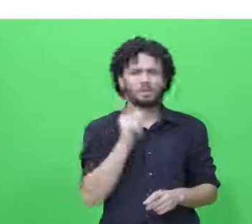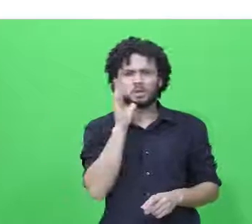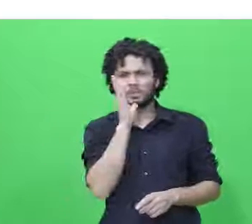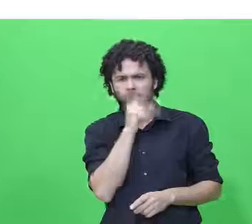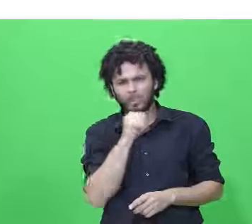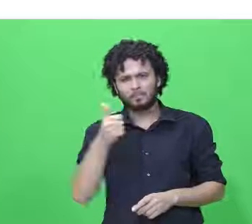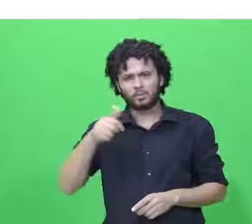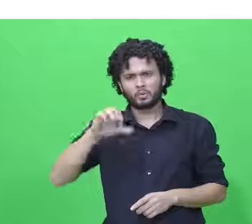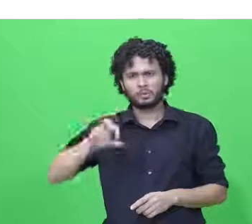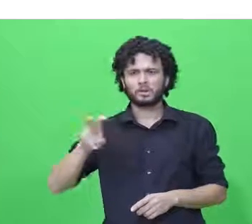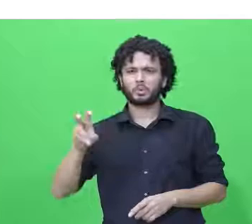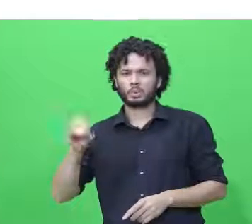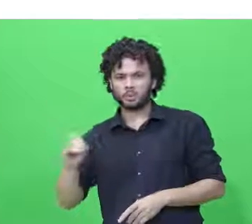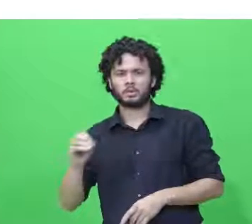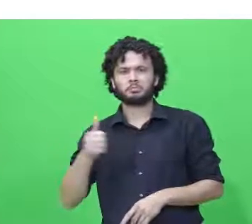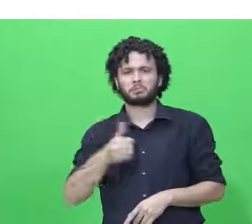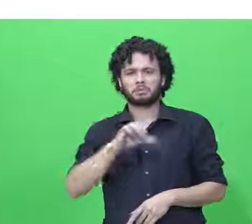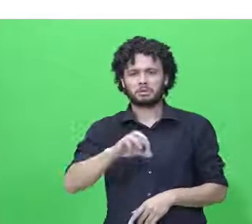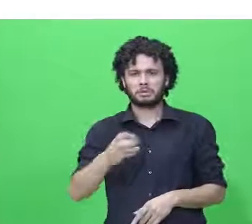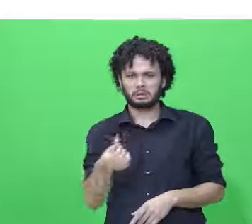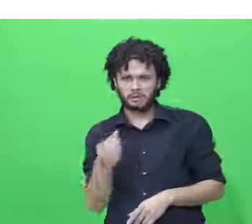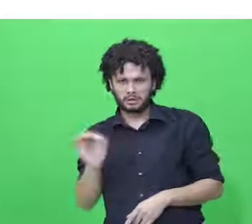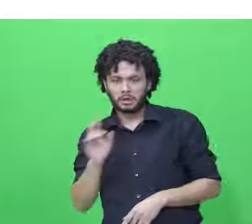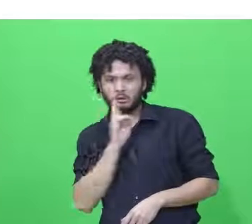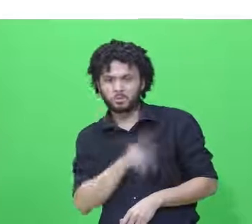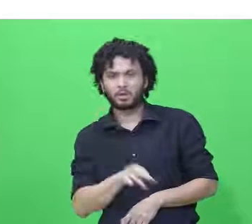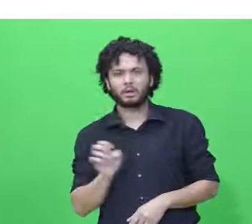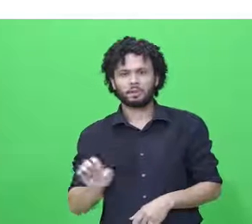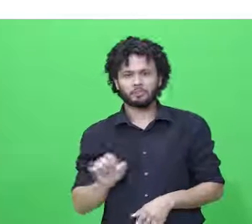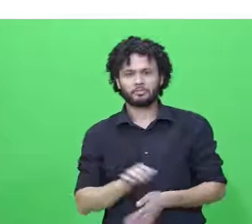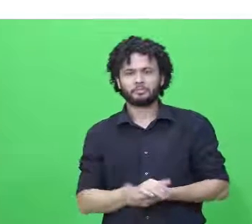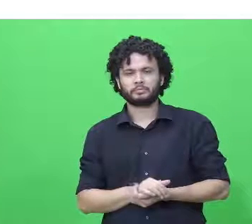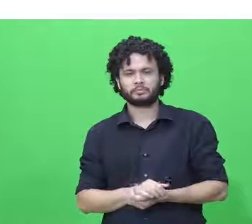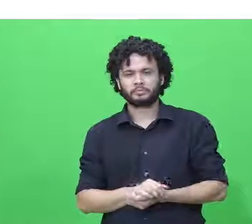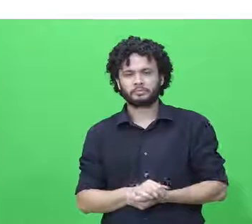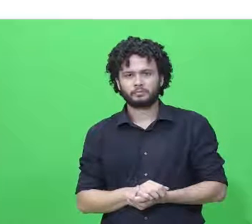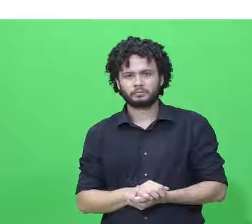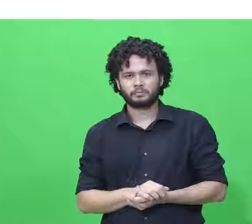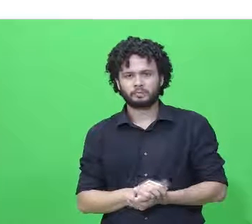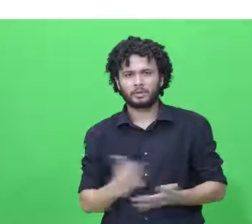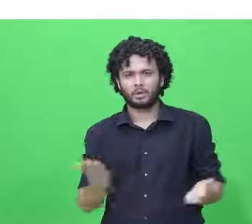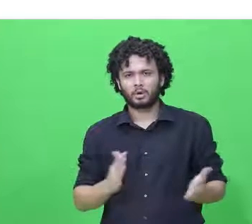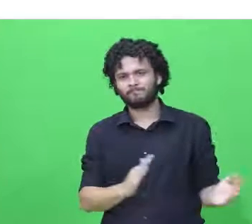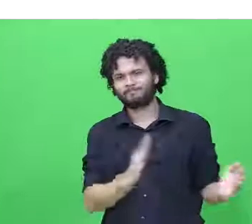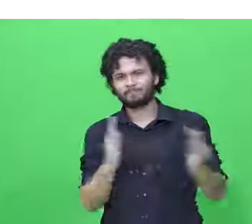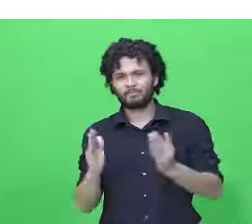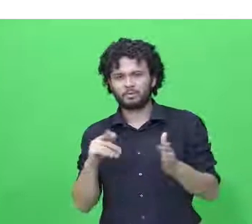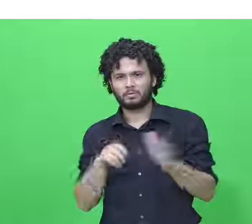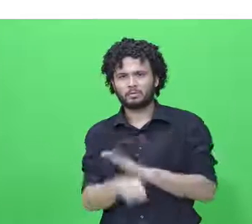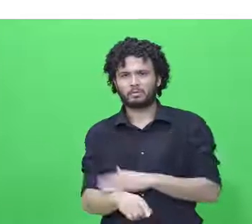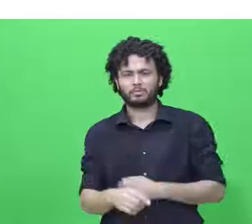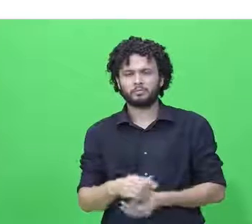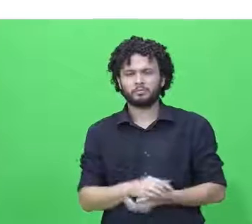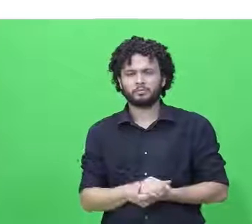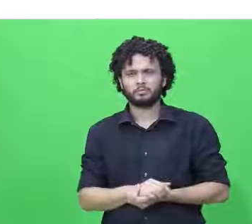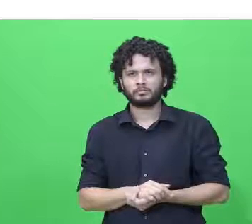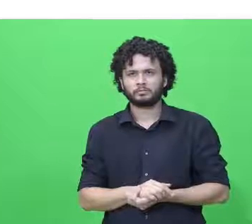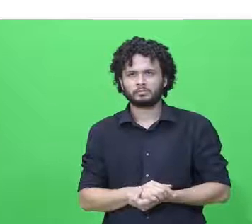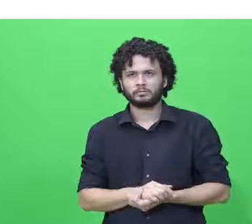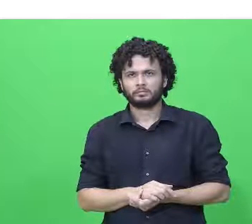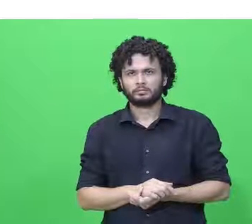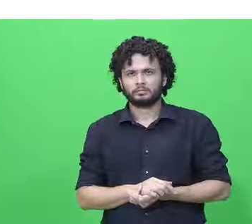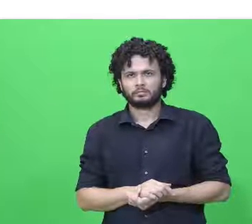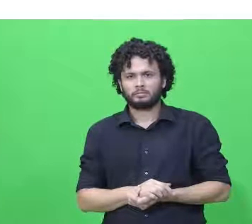50, né? 60. Então, resposta correta, letra E. Vamos à próxima questão, né?